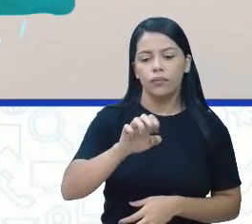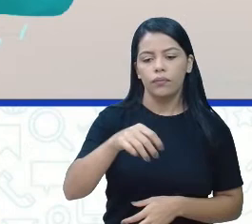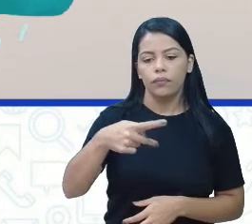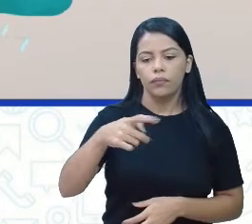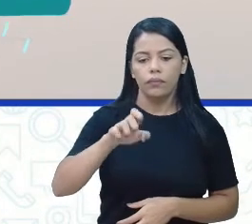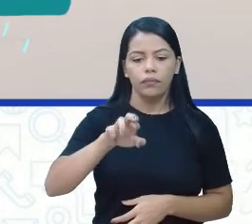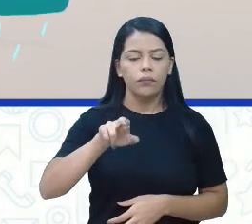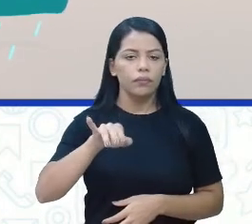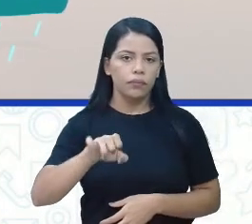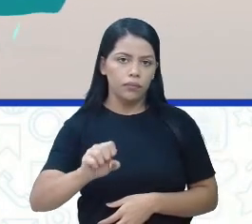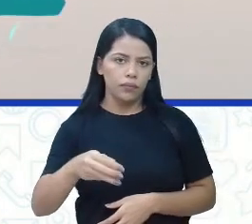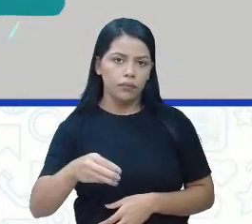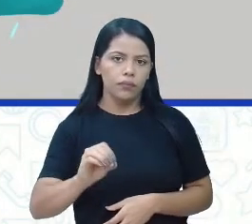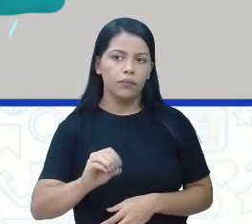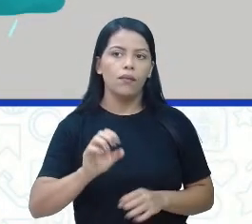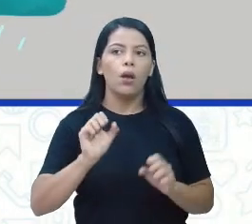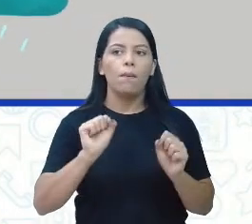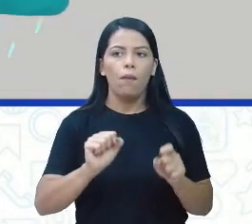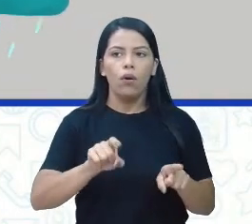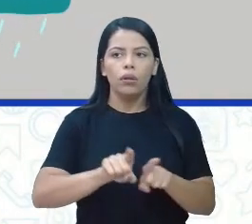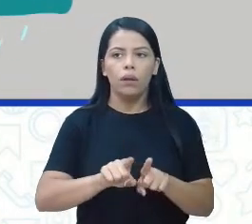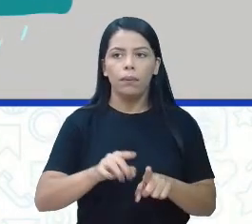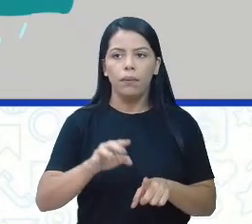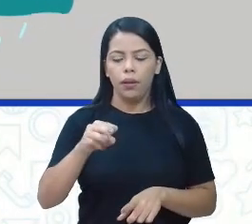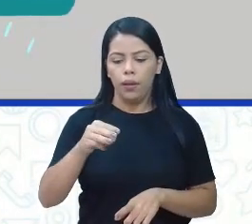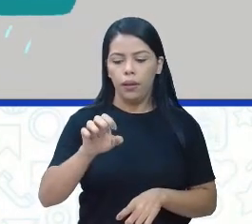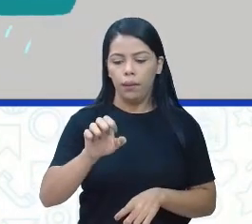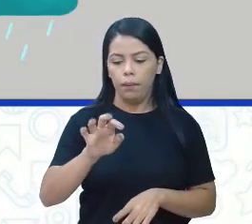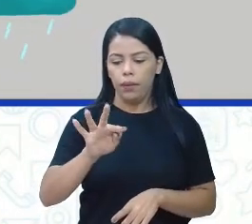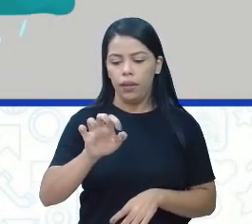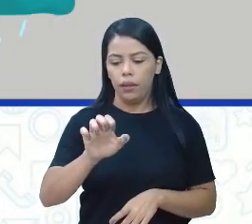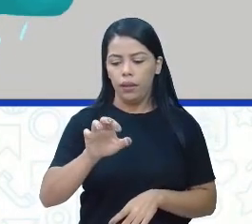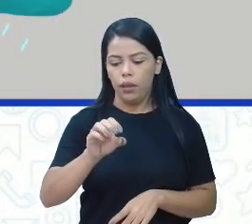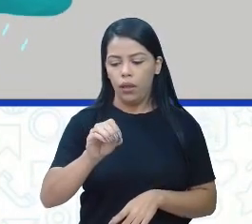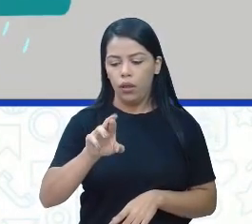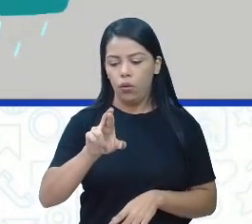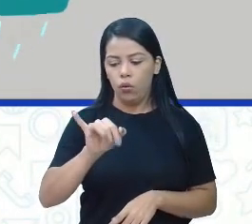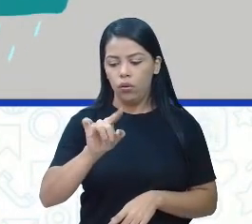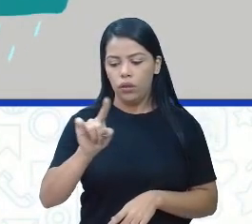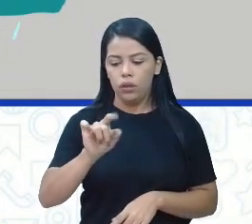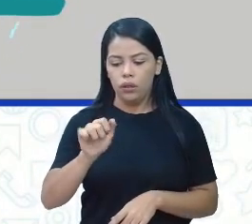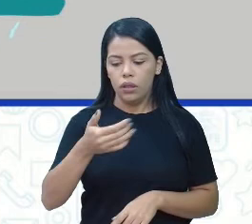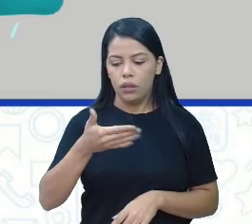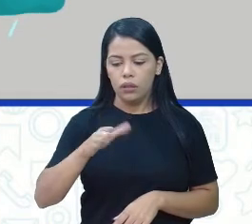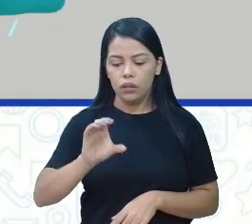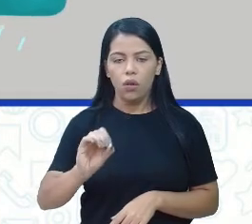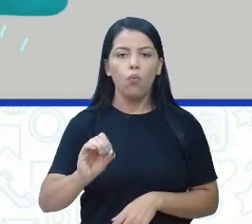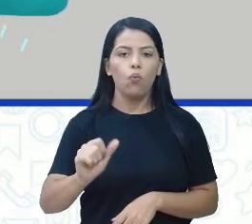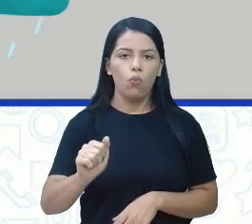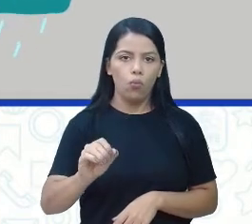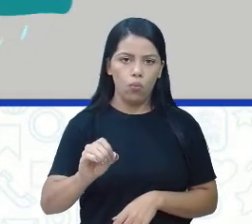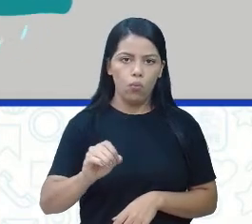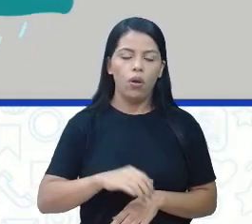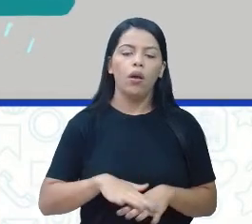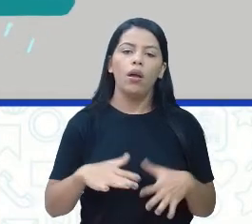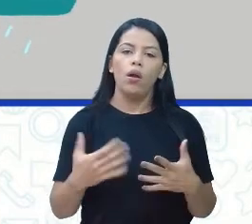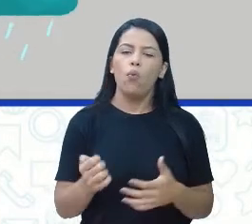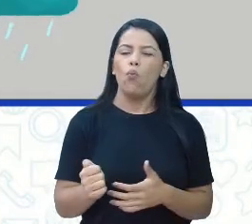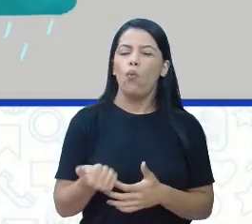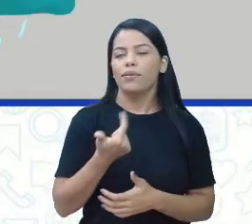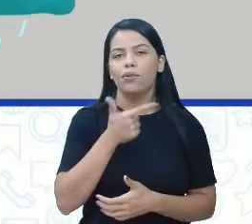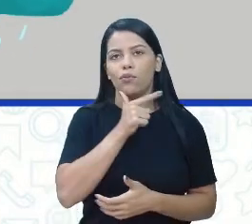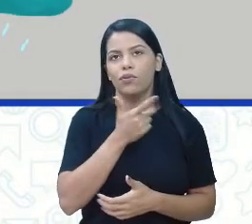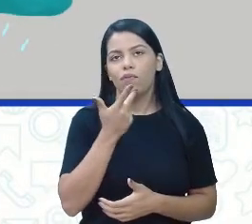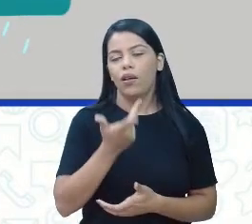palavrão lá, ó, meteorização. Quase que não sai, A gente